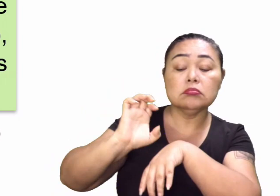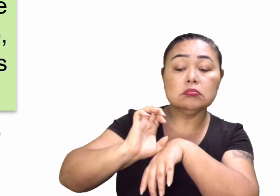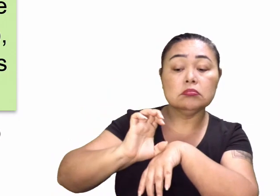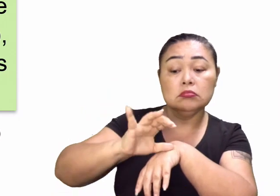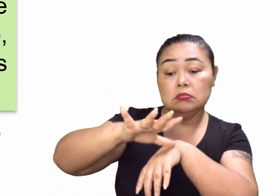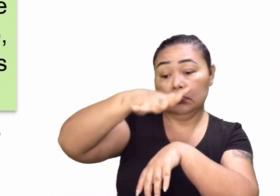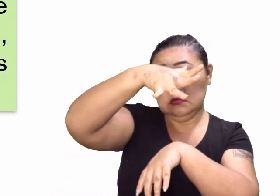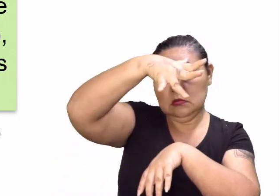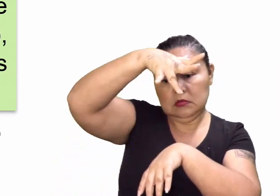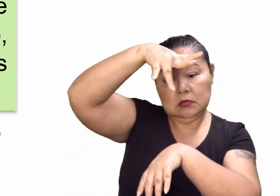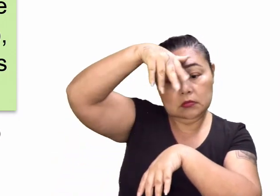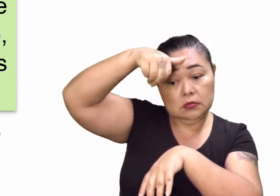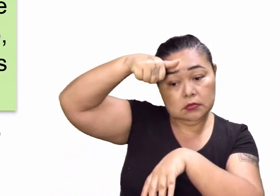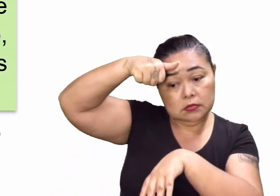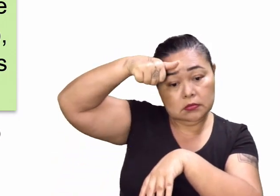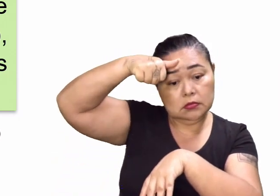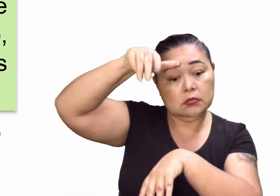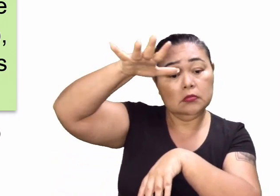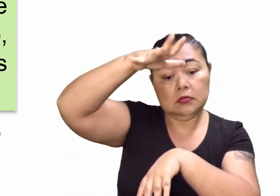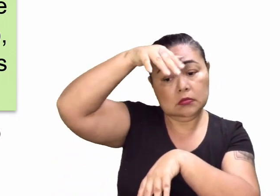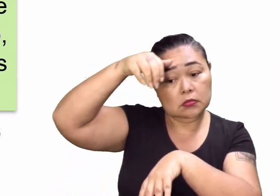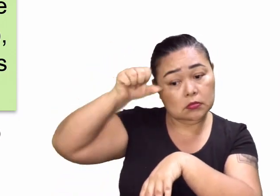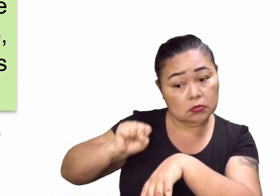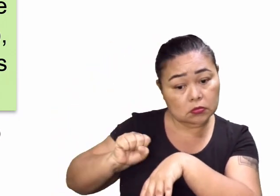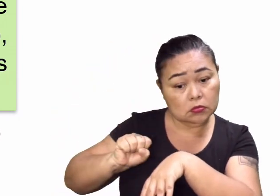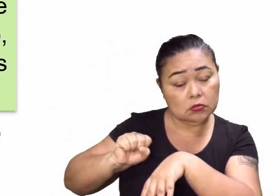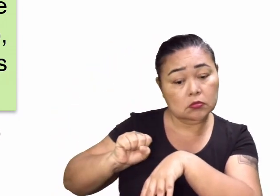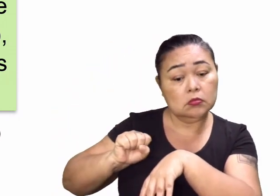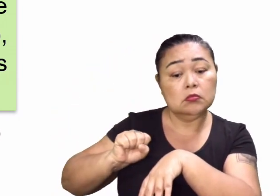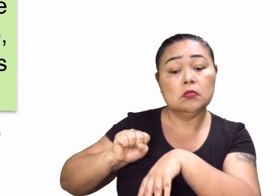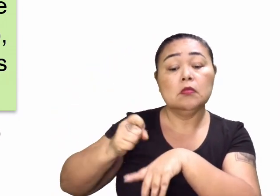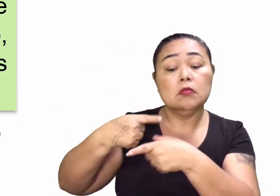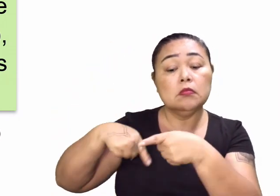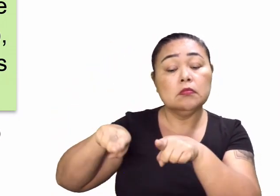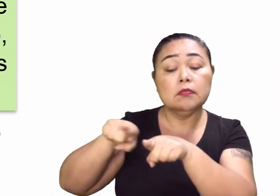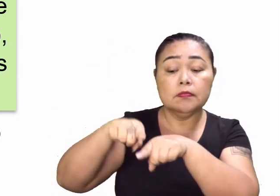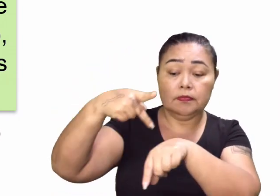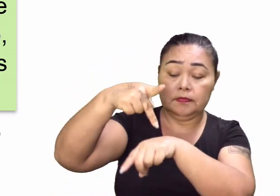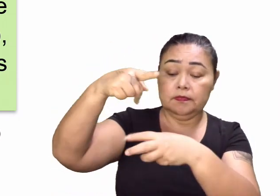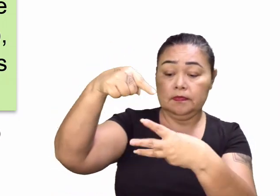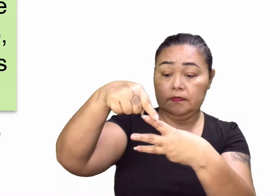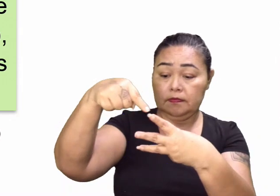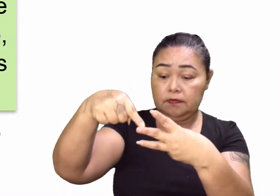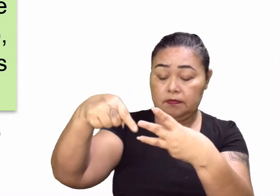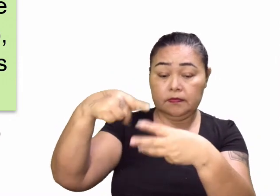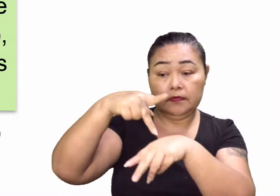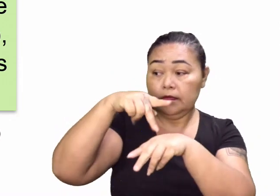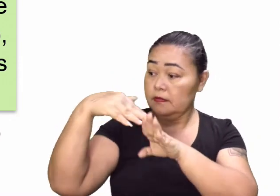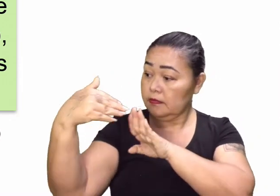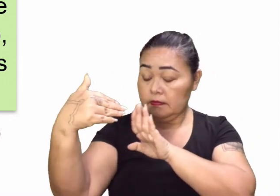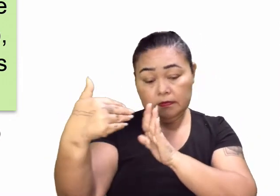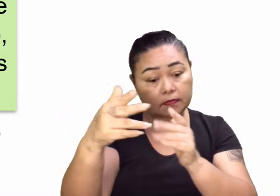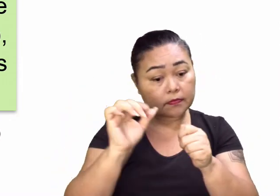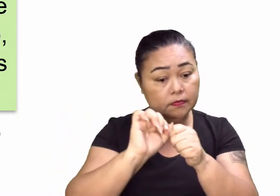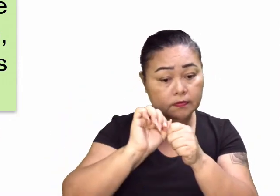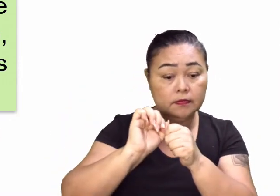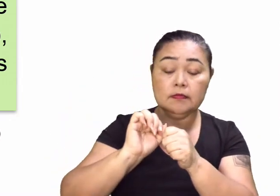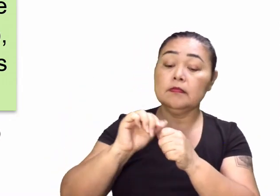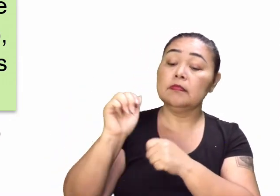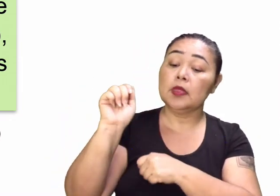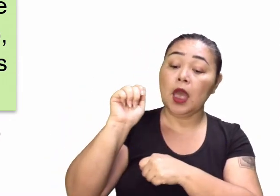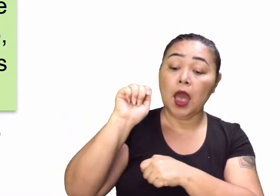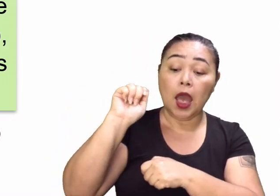estados do Mato Grosso do Sul, bem como 3 países vizinhos,